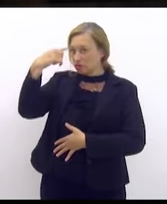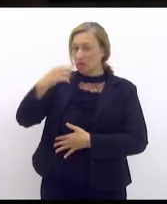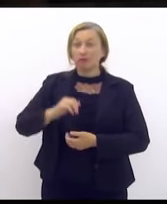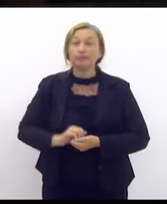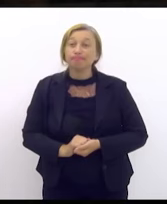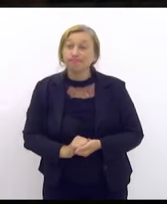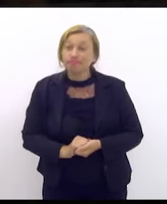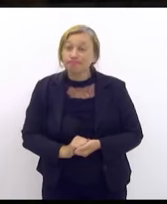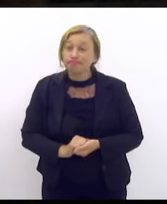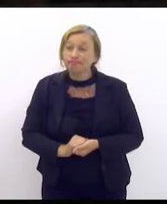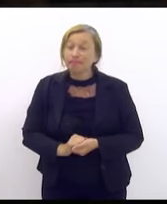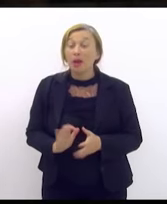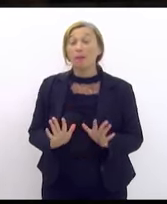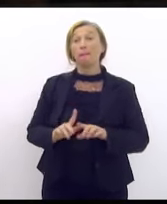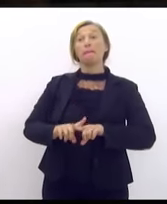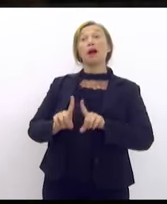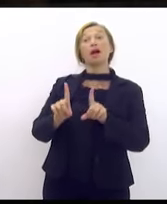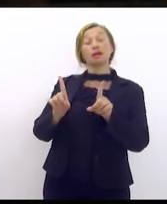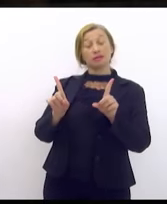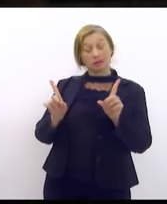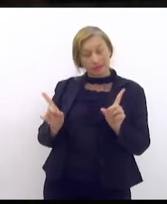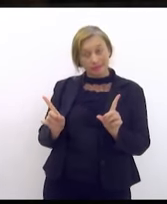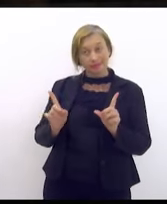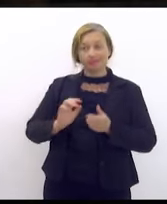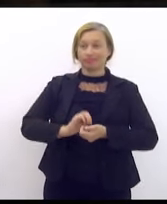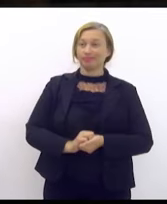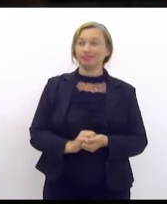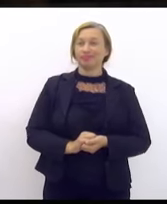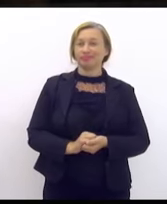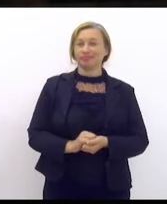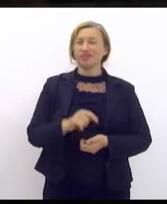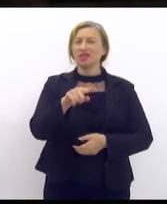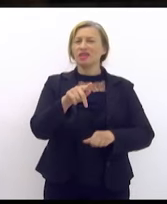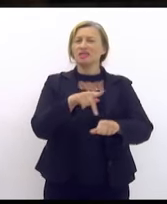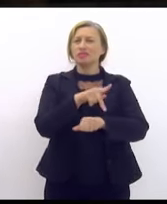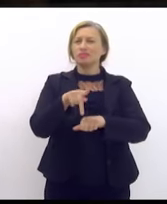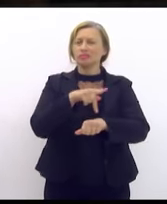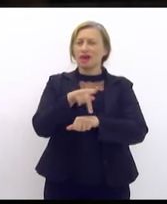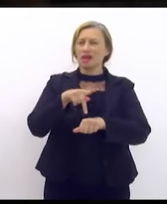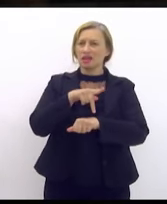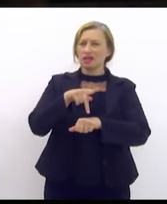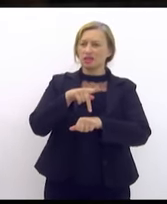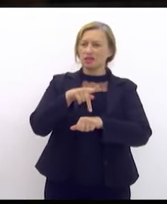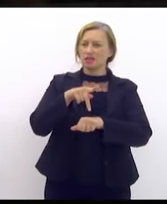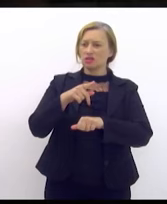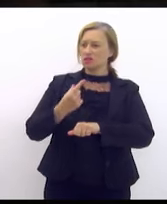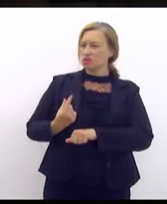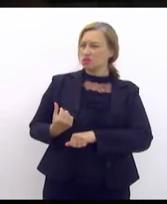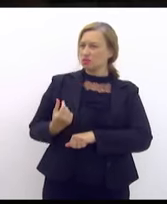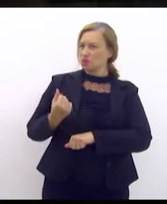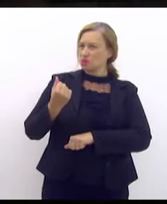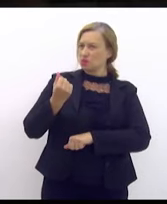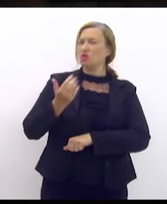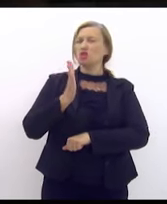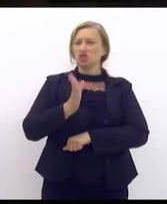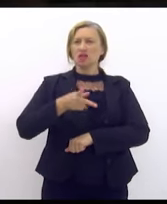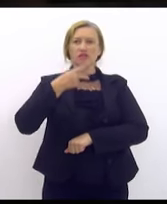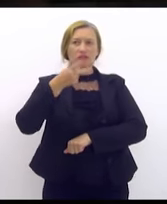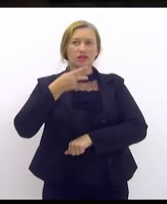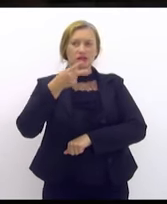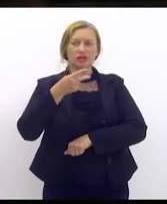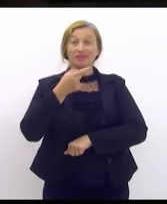espanhola mas esses países de grande poder econômico e já falei da